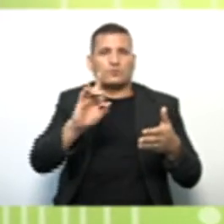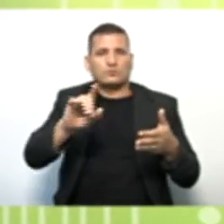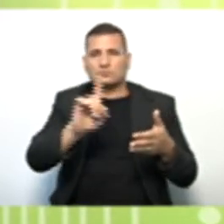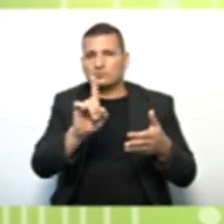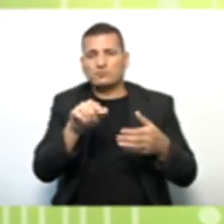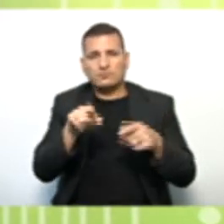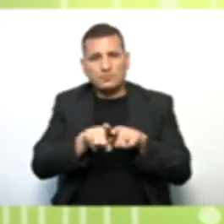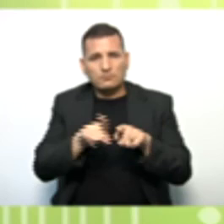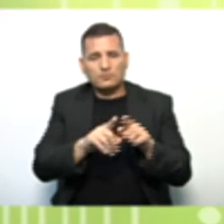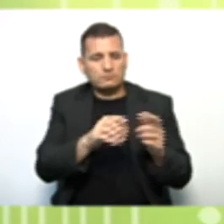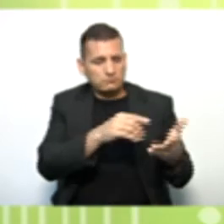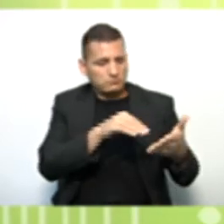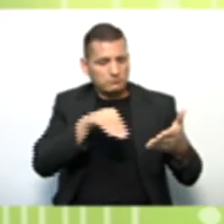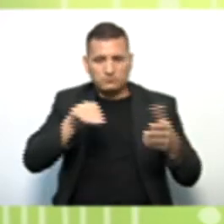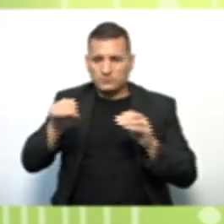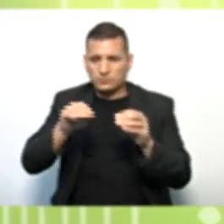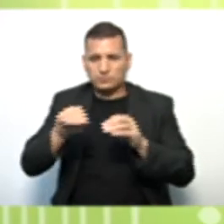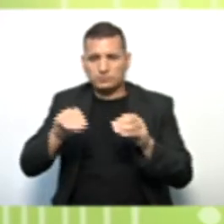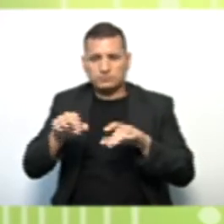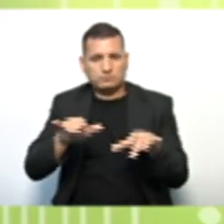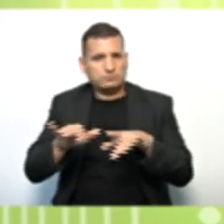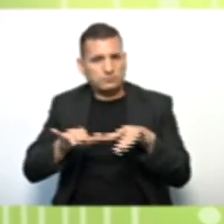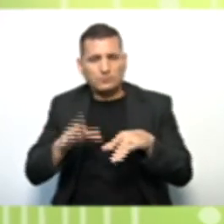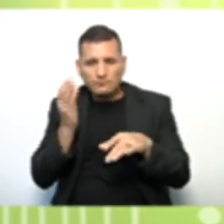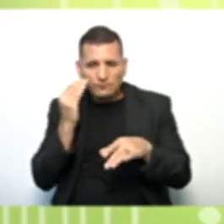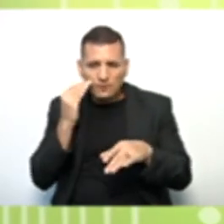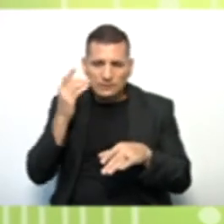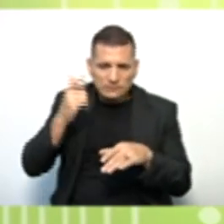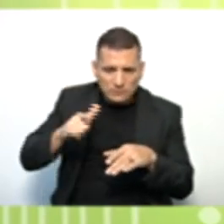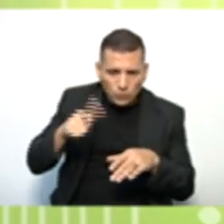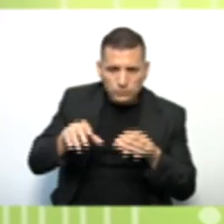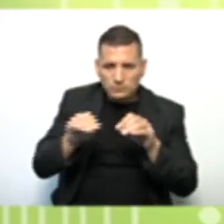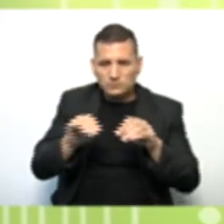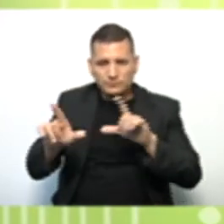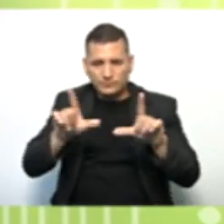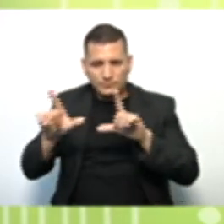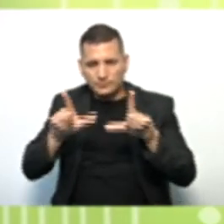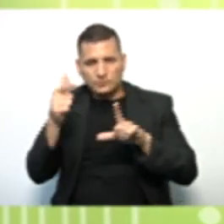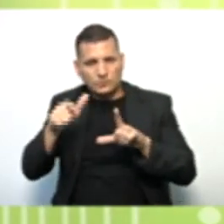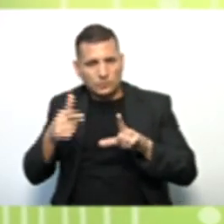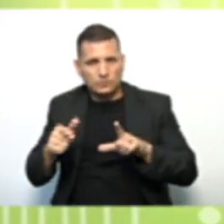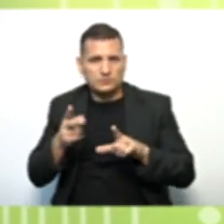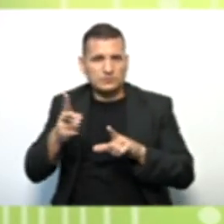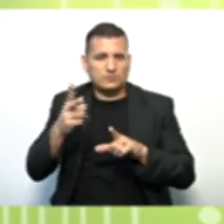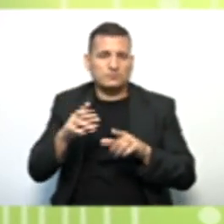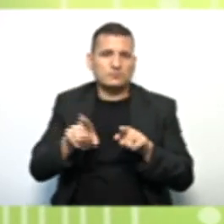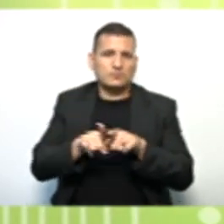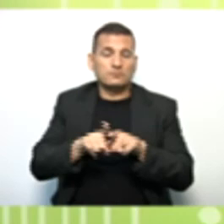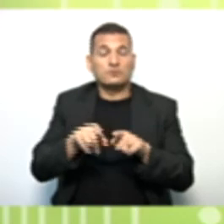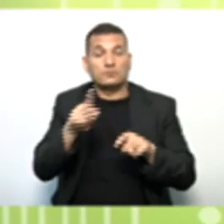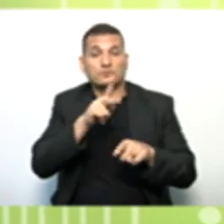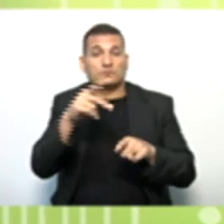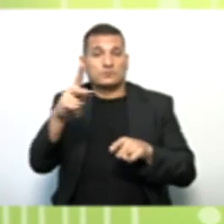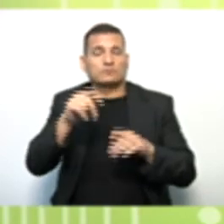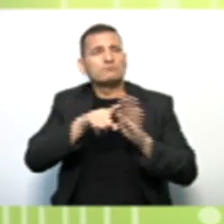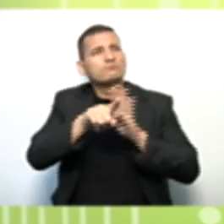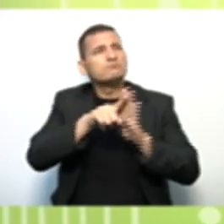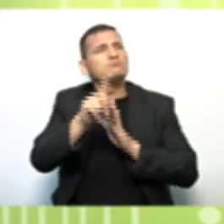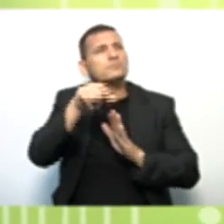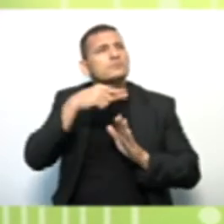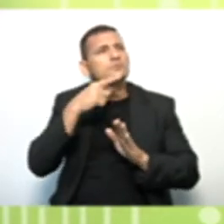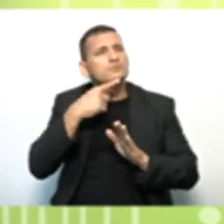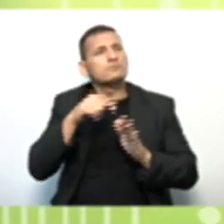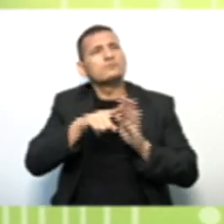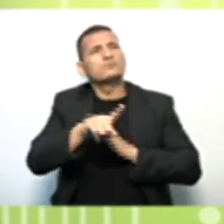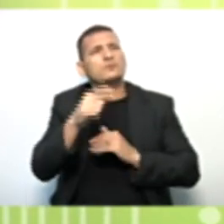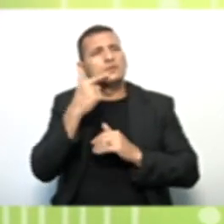pegar e colocar ali no computador e ver e testar o código e retestar. Sempre contestem os professores de vocês em relação ao que estão fazendo. Professor,